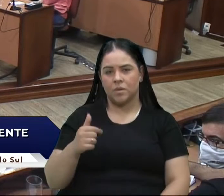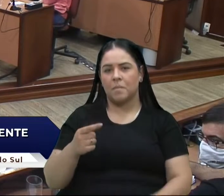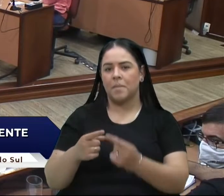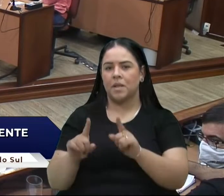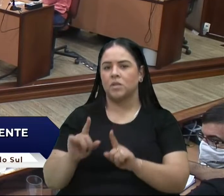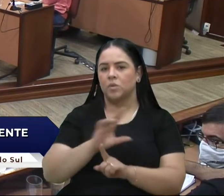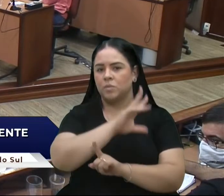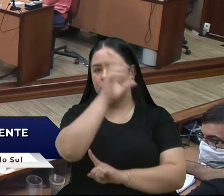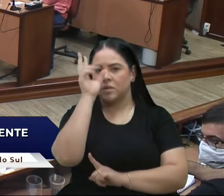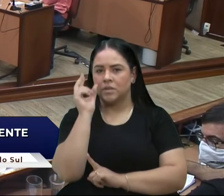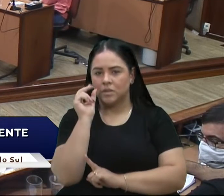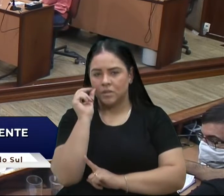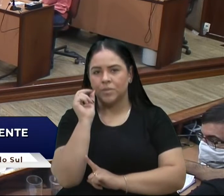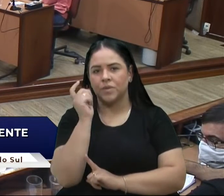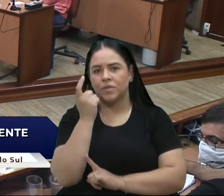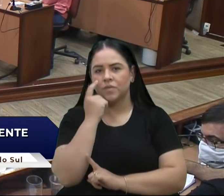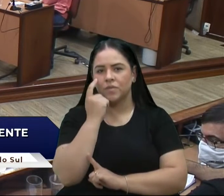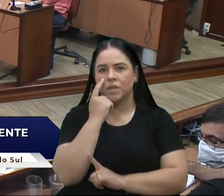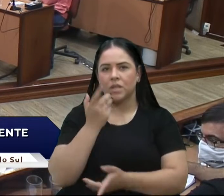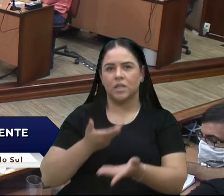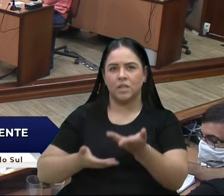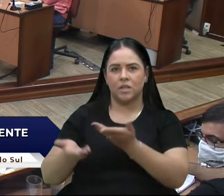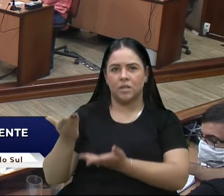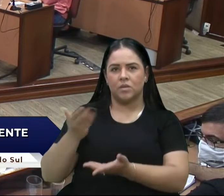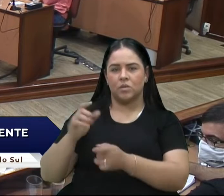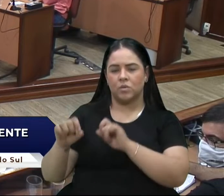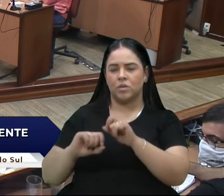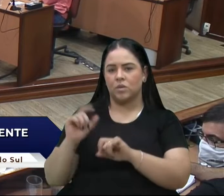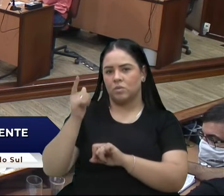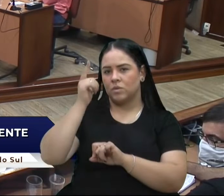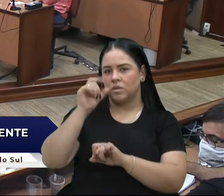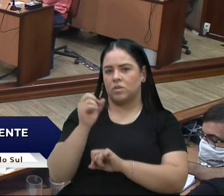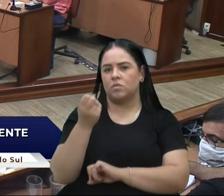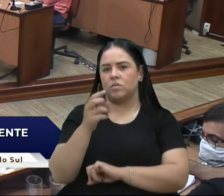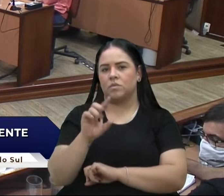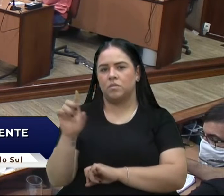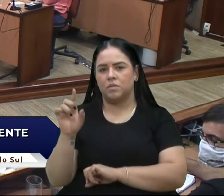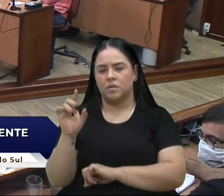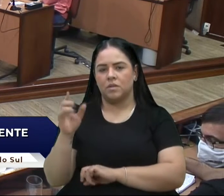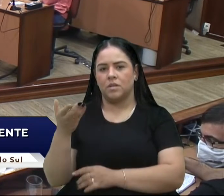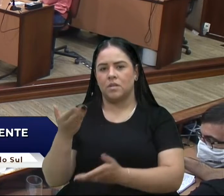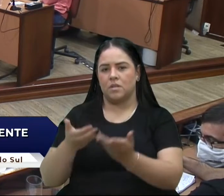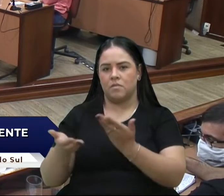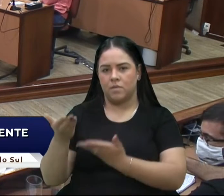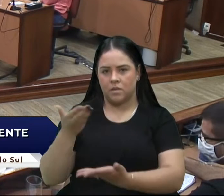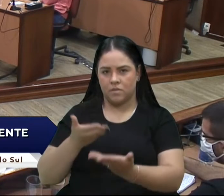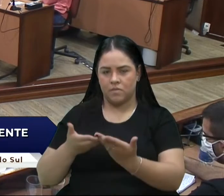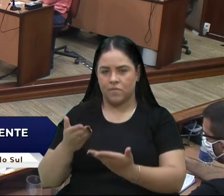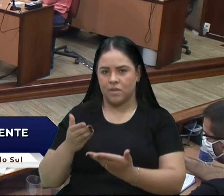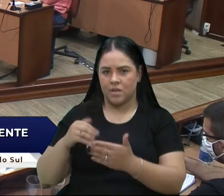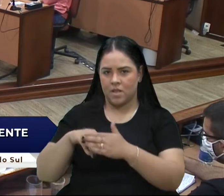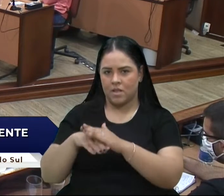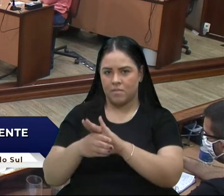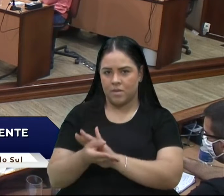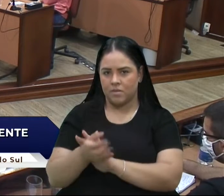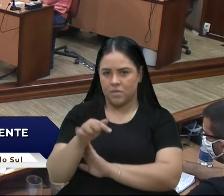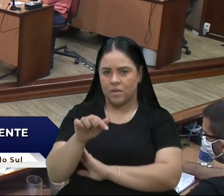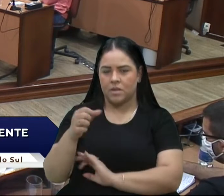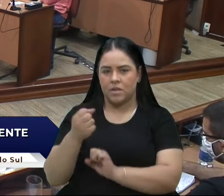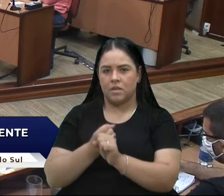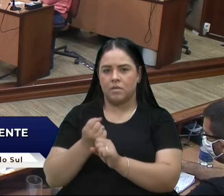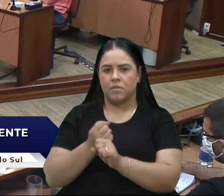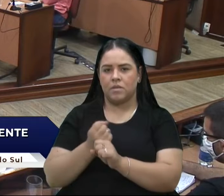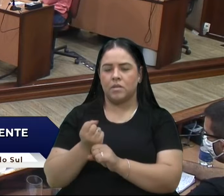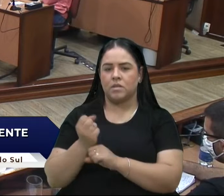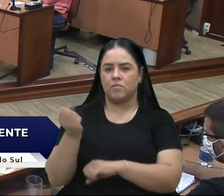município preencha critérios para que sejam contemplados. E esses critérios foram adaptados este ano, e a